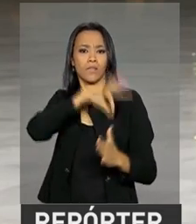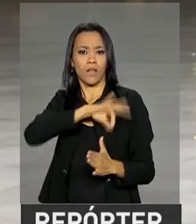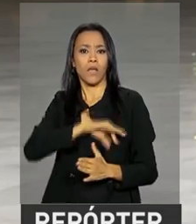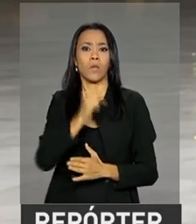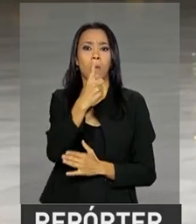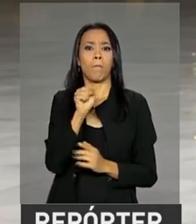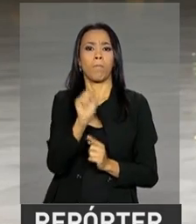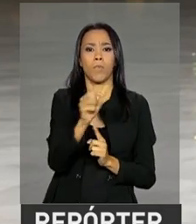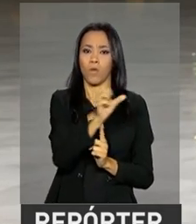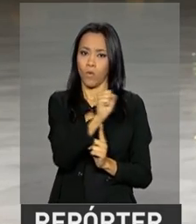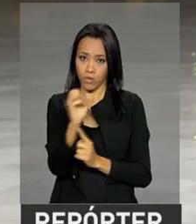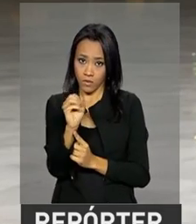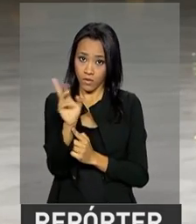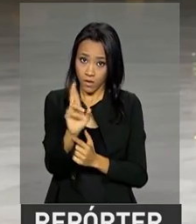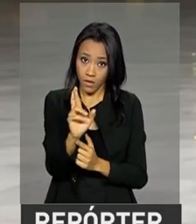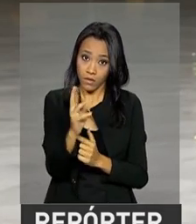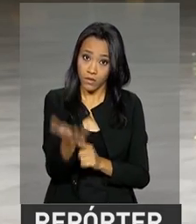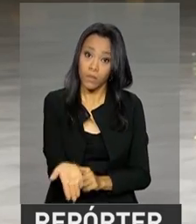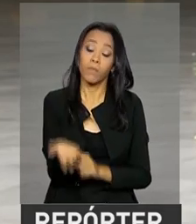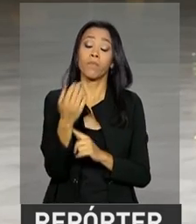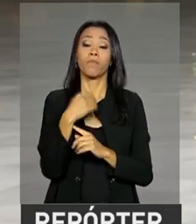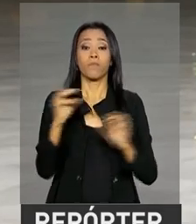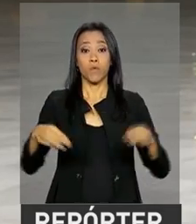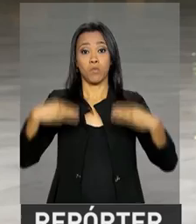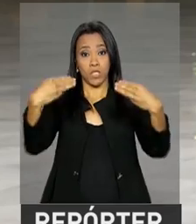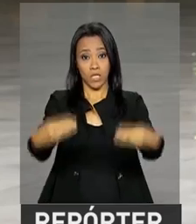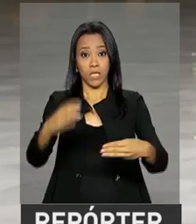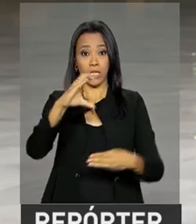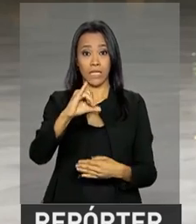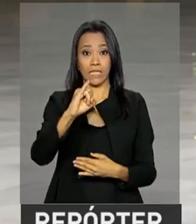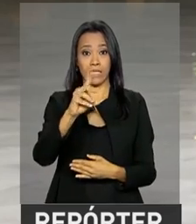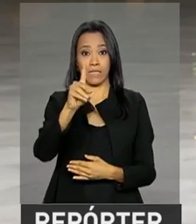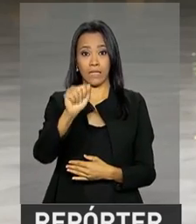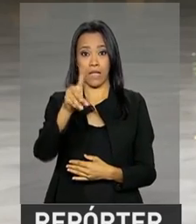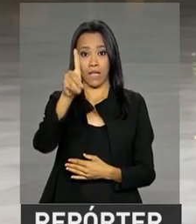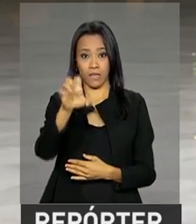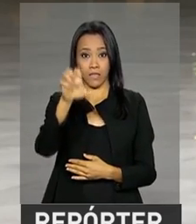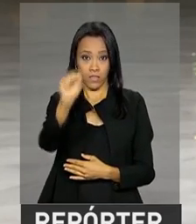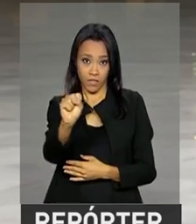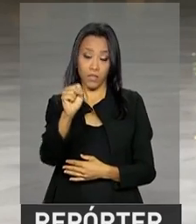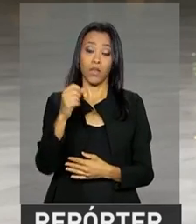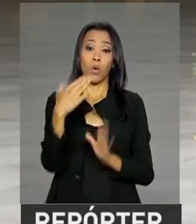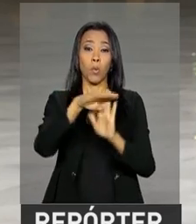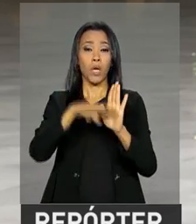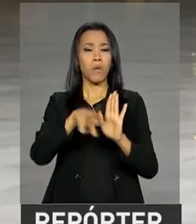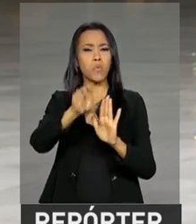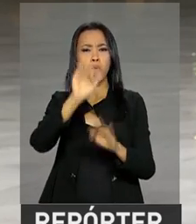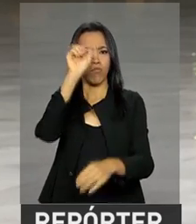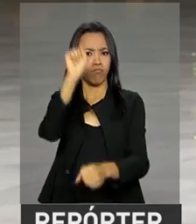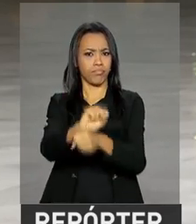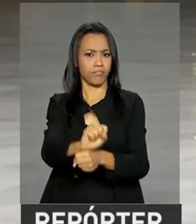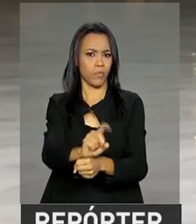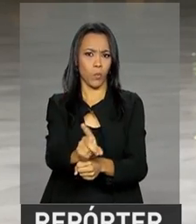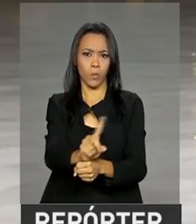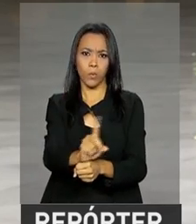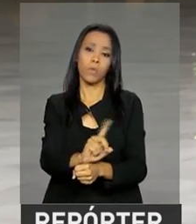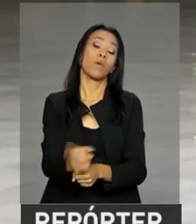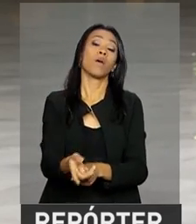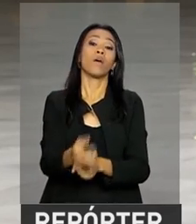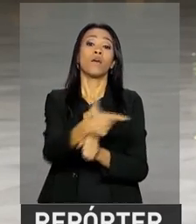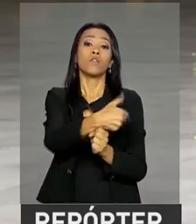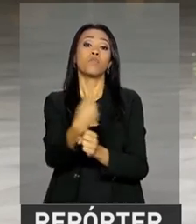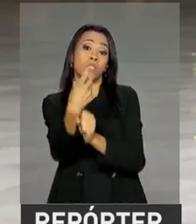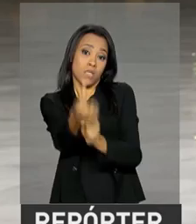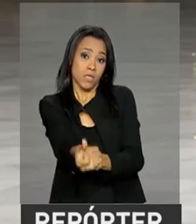18800 o ministério das cidades informou que o programa nunca parou em 2016